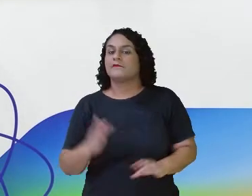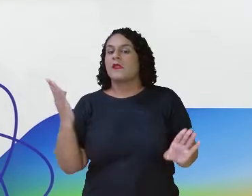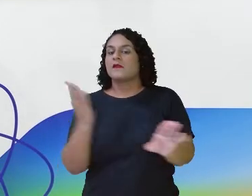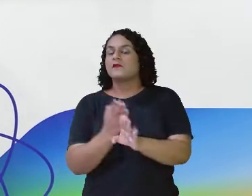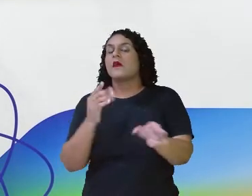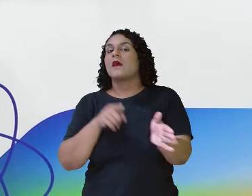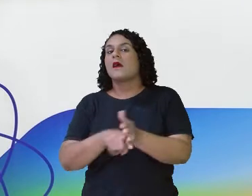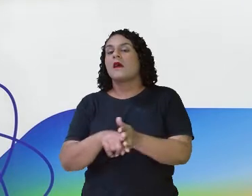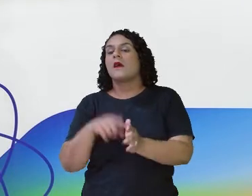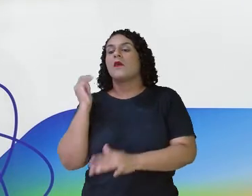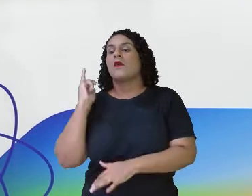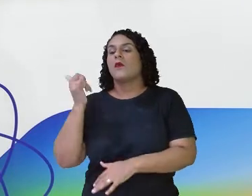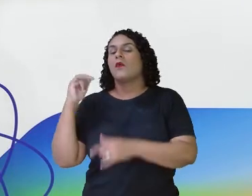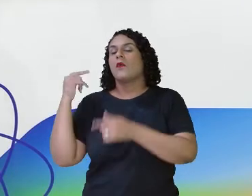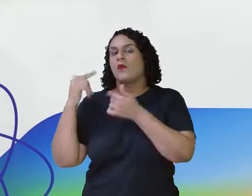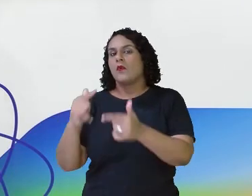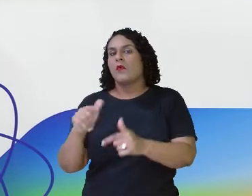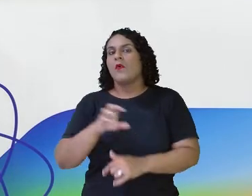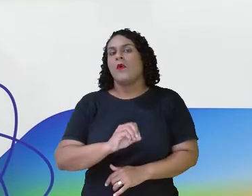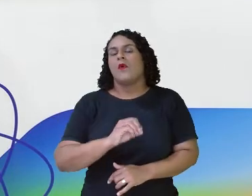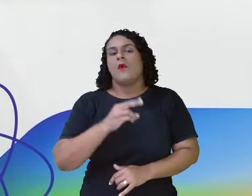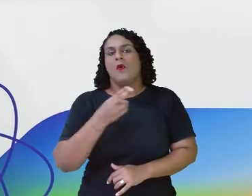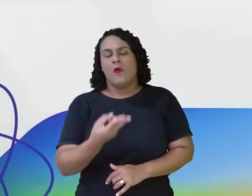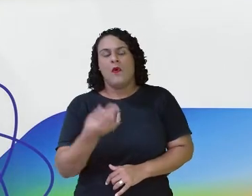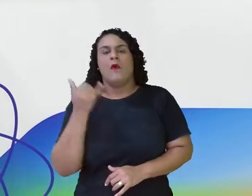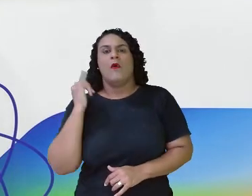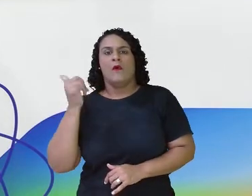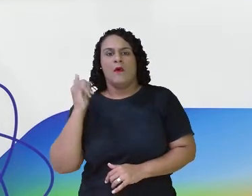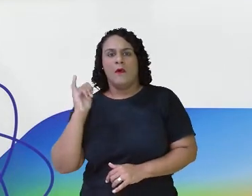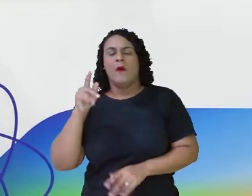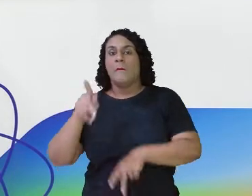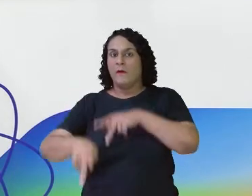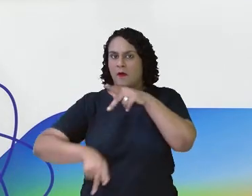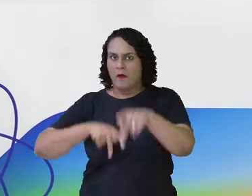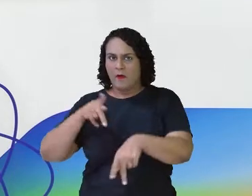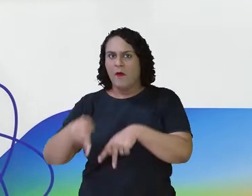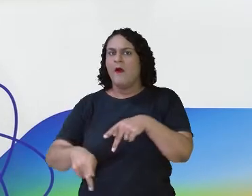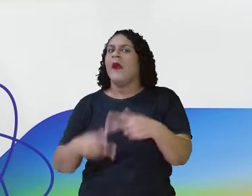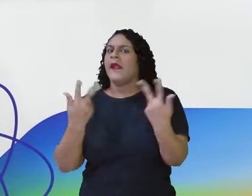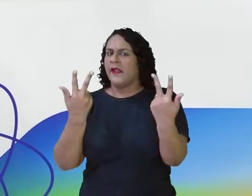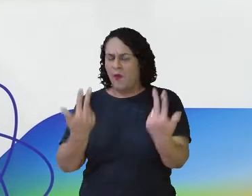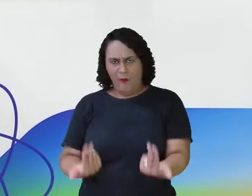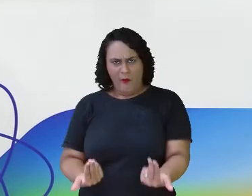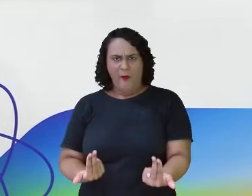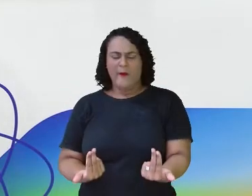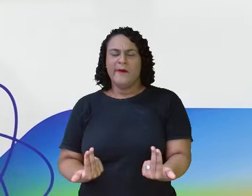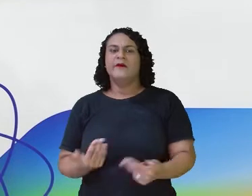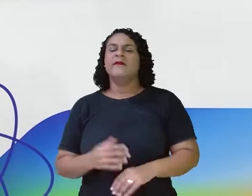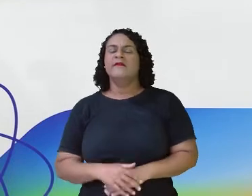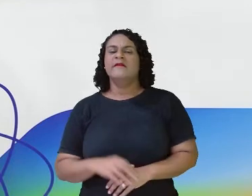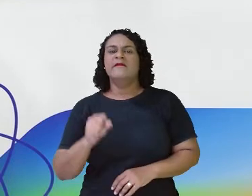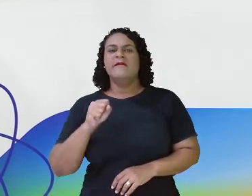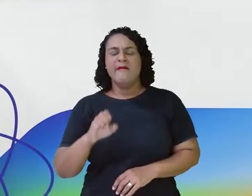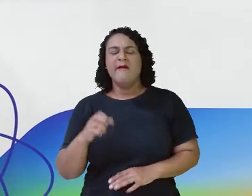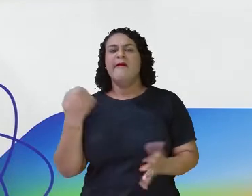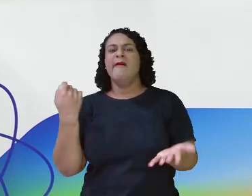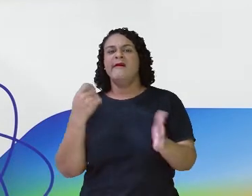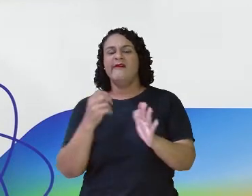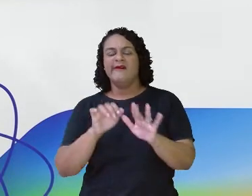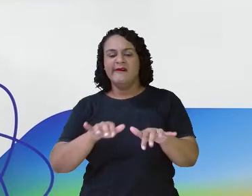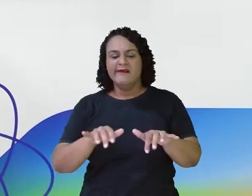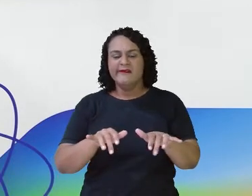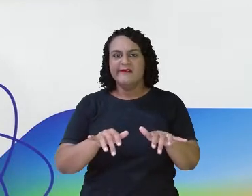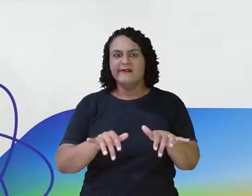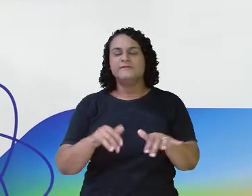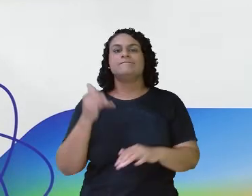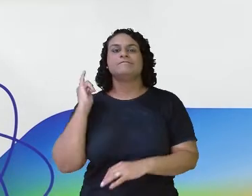como conto tradicional ou como conto popular. É a mesma coisa, tá bom? Se você escrever lá conto tradicional e